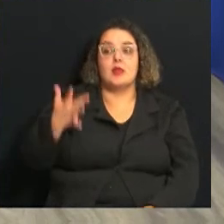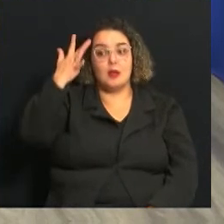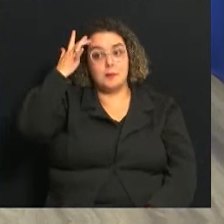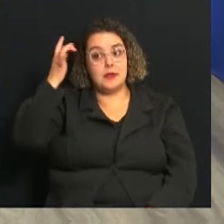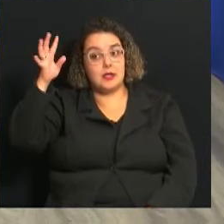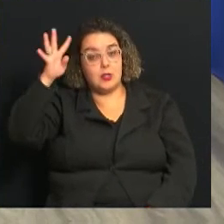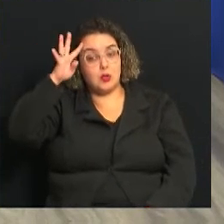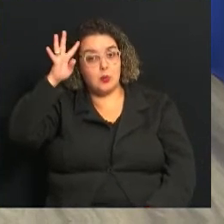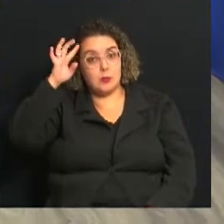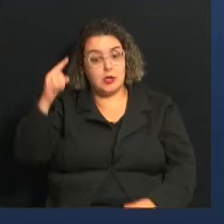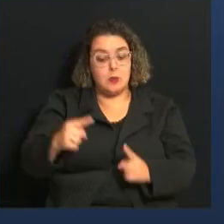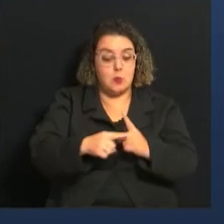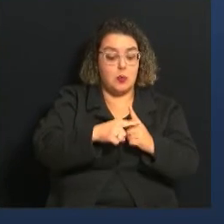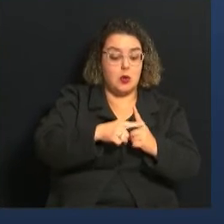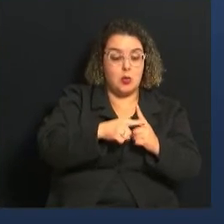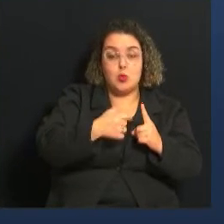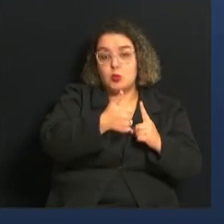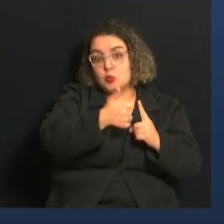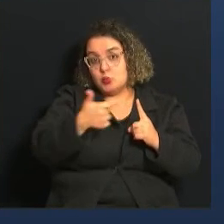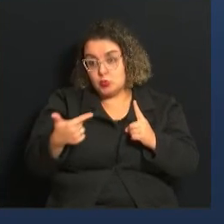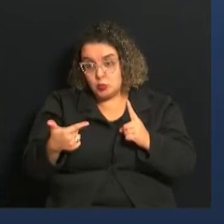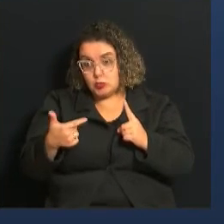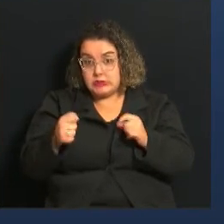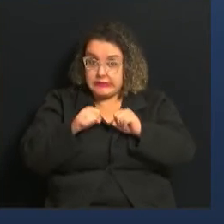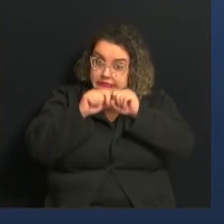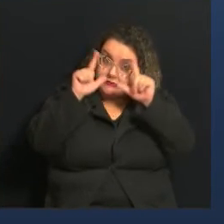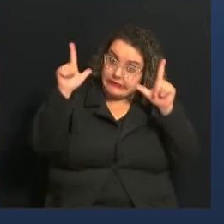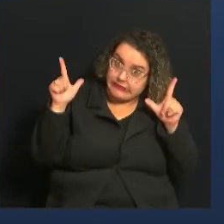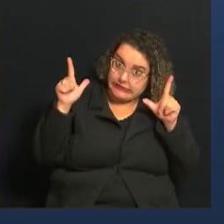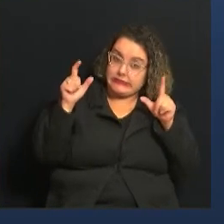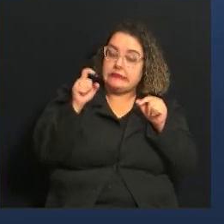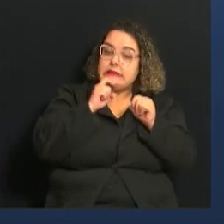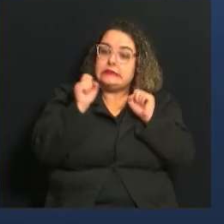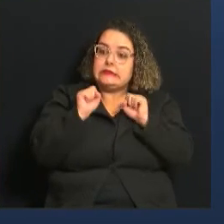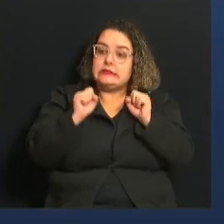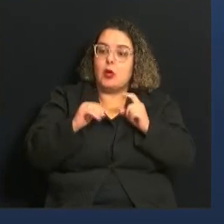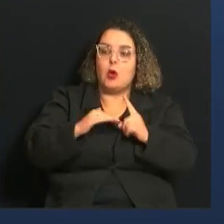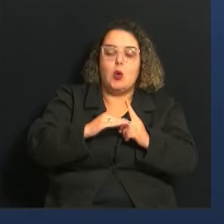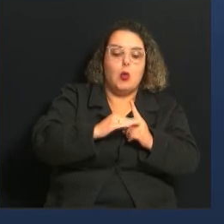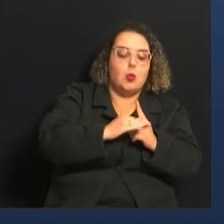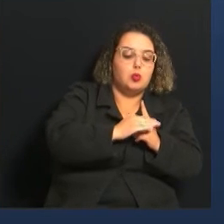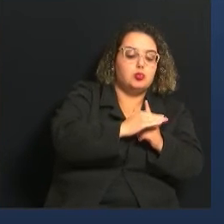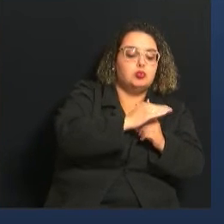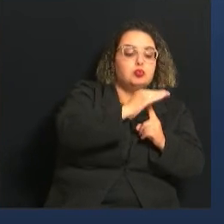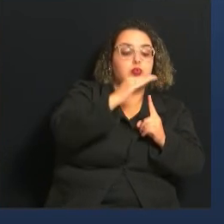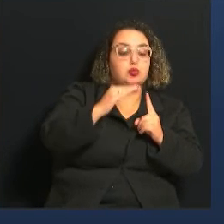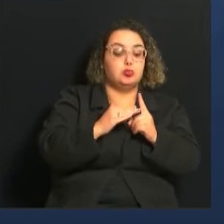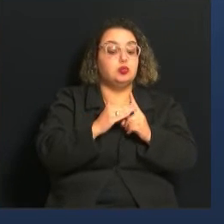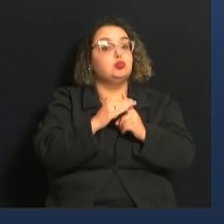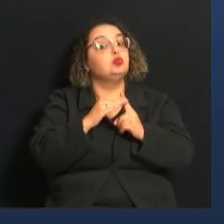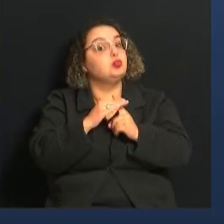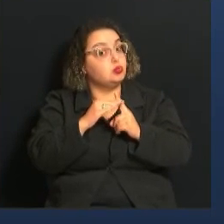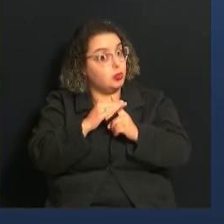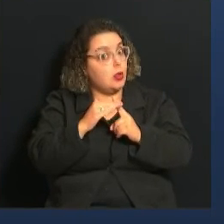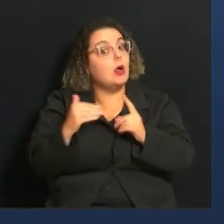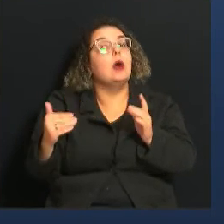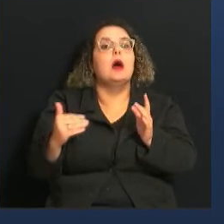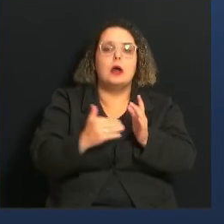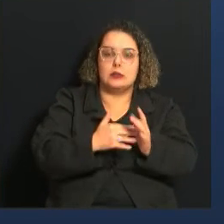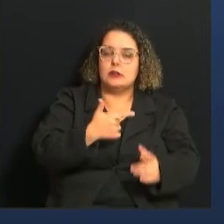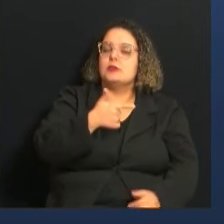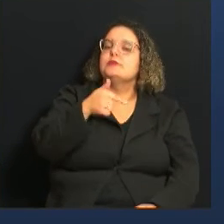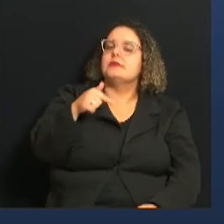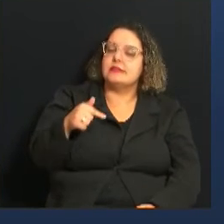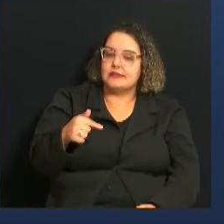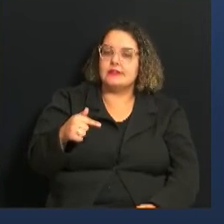quarta-feira, mínima de 12 graus. Cedinho esta temperatura ao longo do dia. Ela sobe, podendo chegar aos